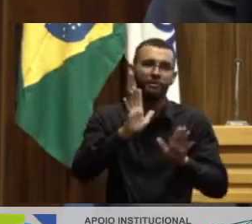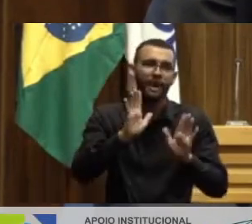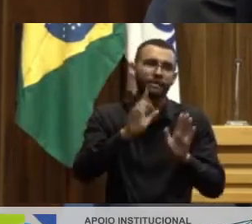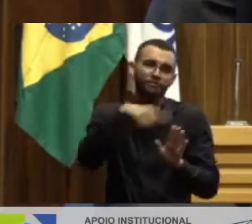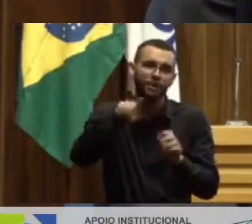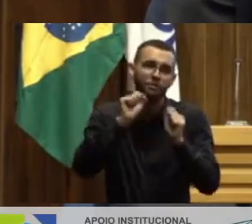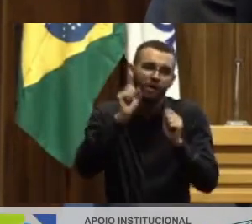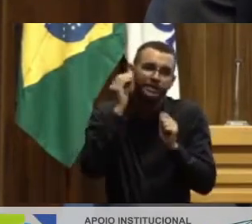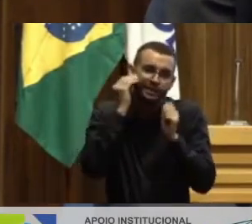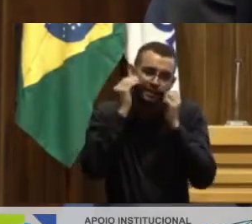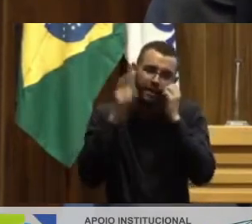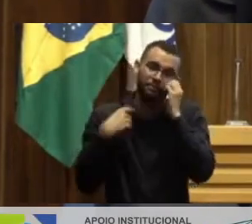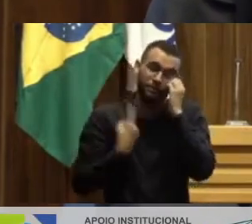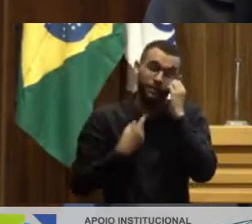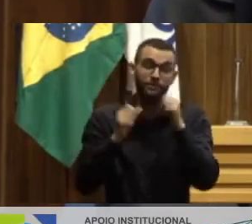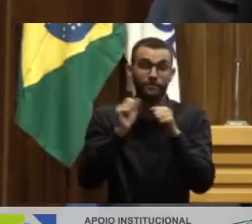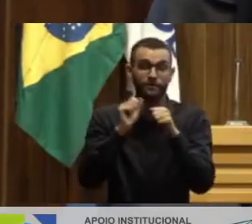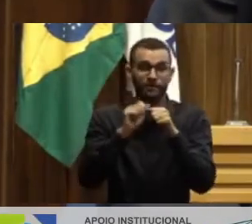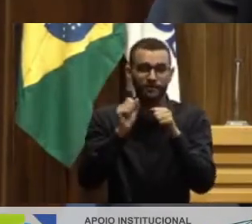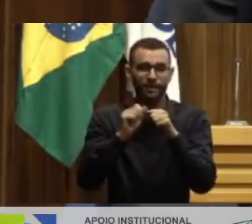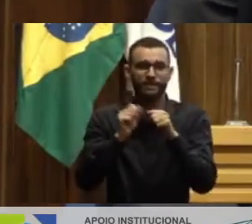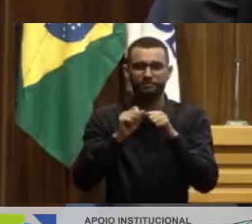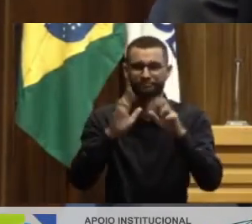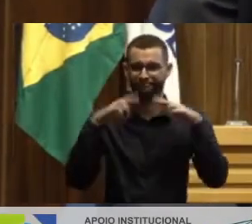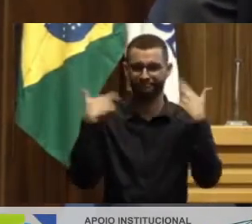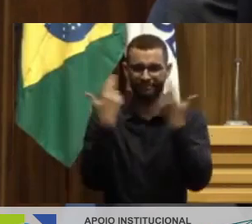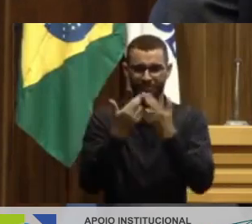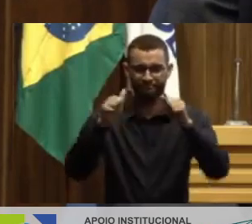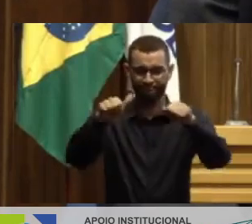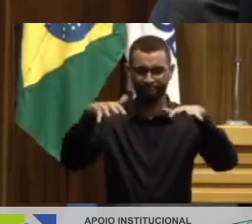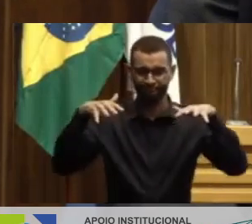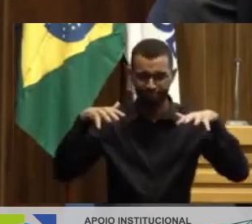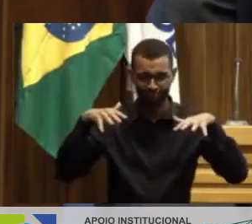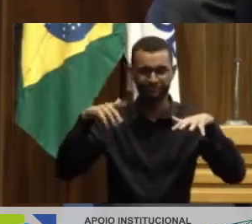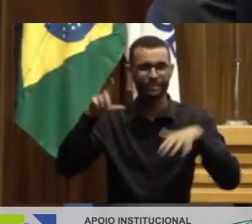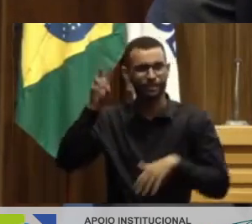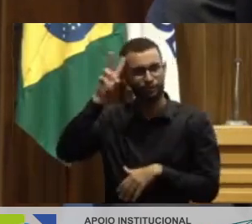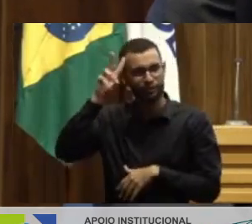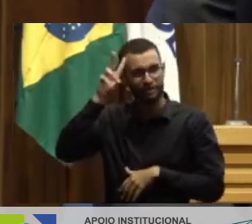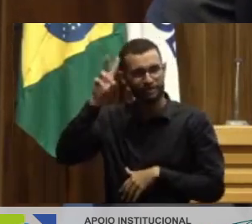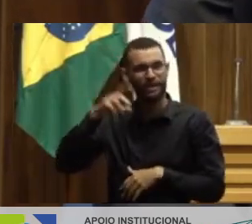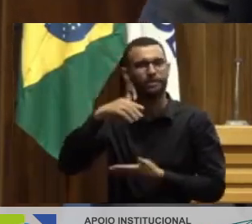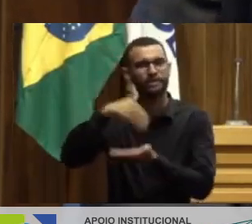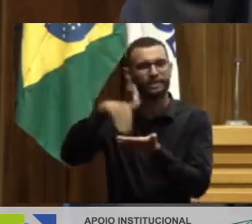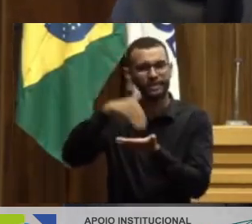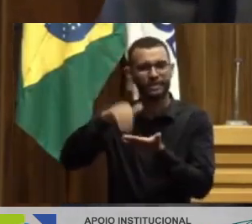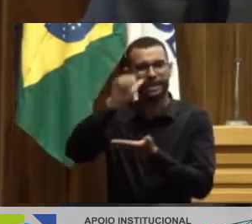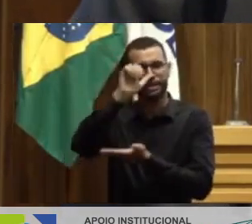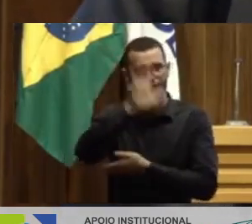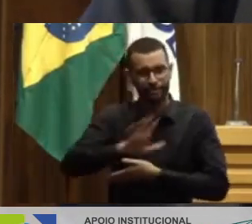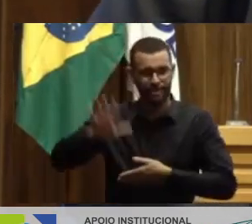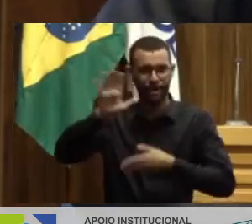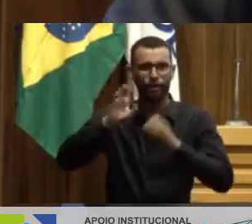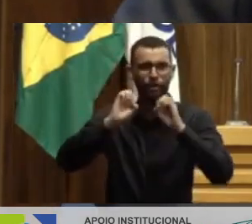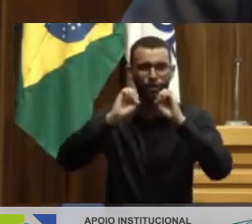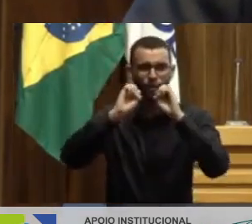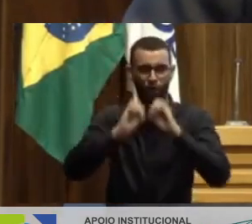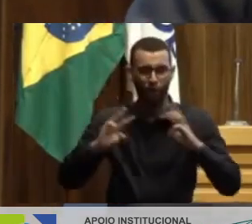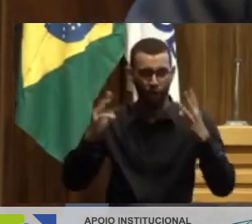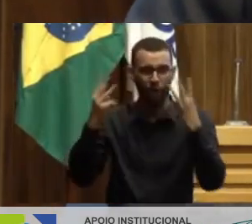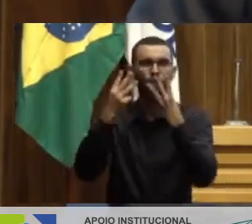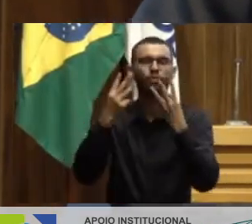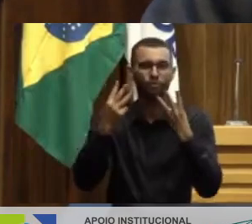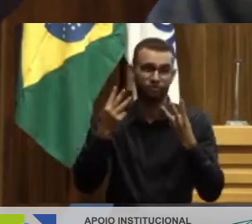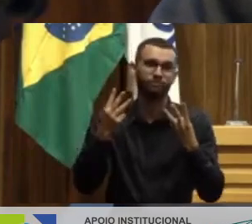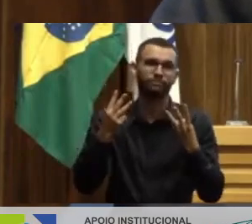fazer um seminário muito grande segunda-feira aqui com o secretário-geral da ONU para assuntos do mar,